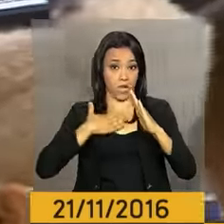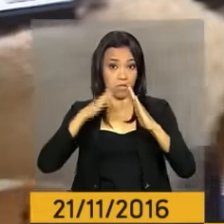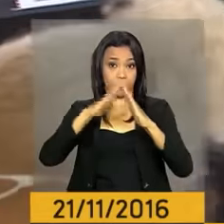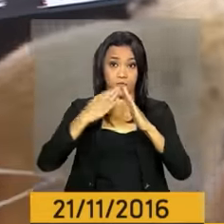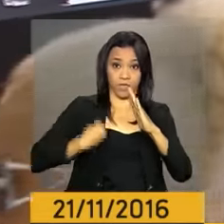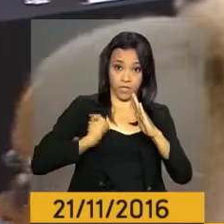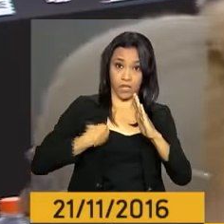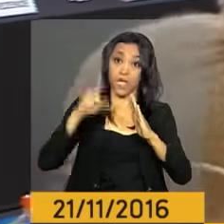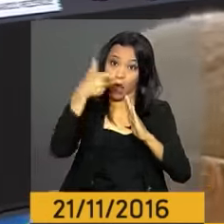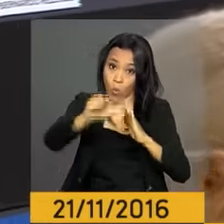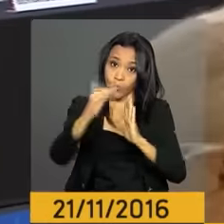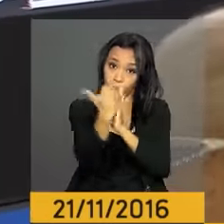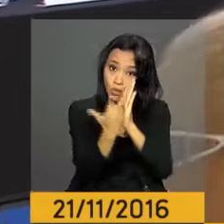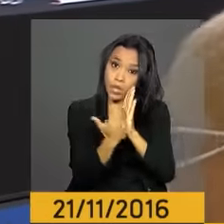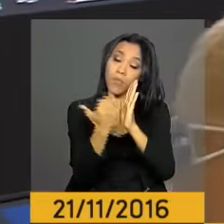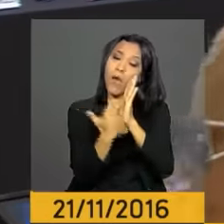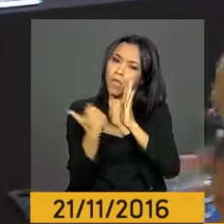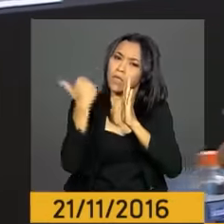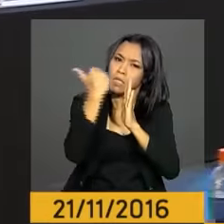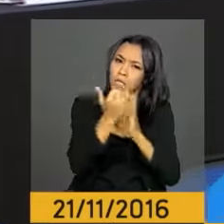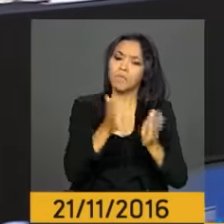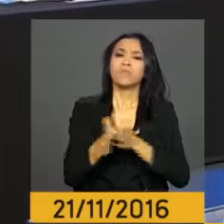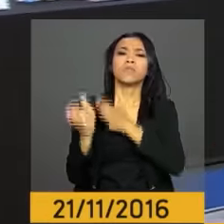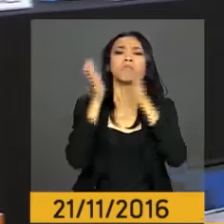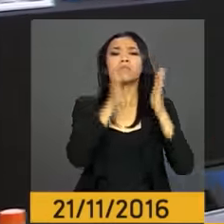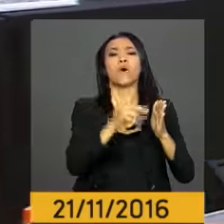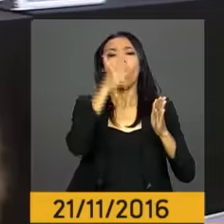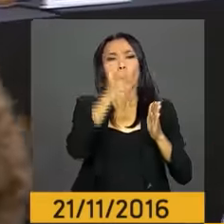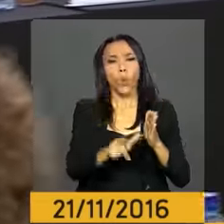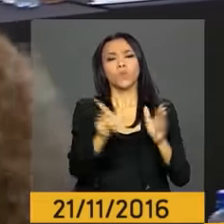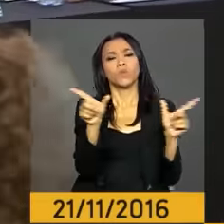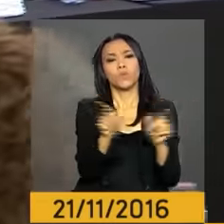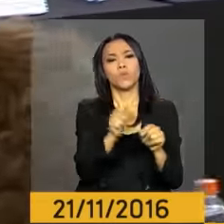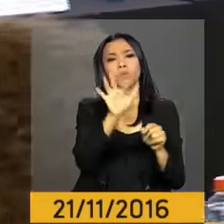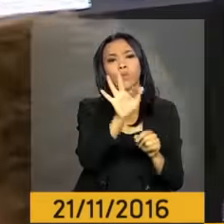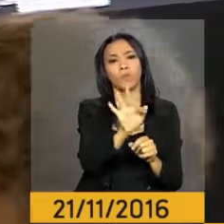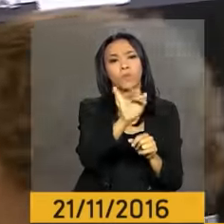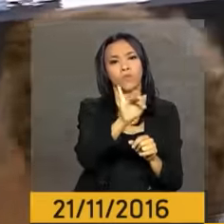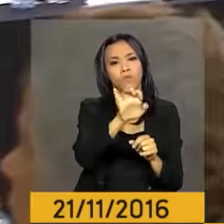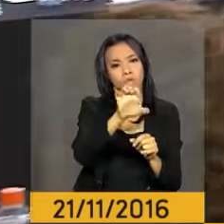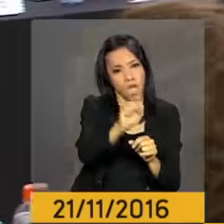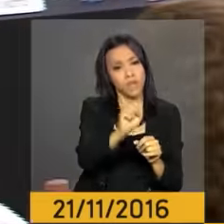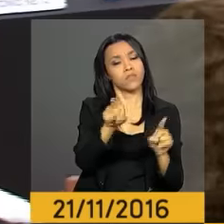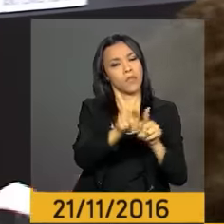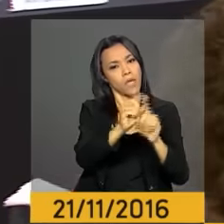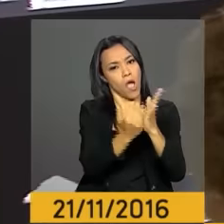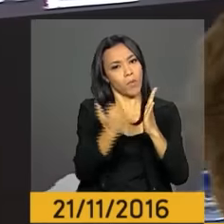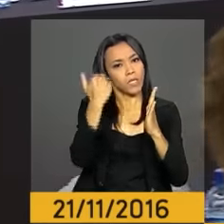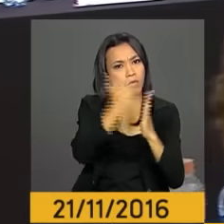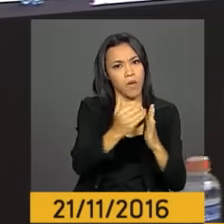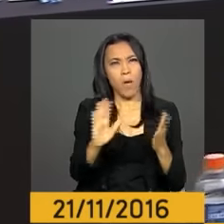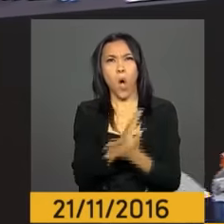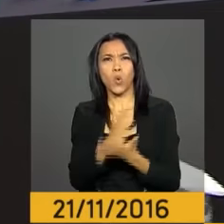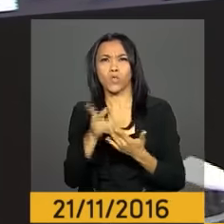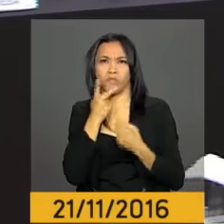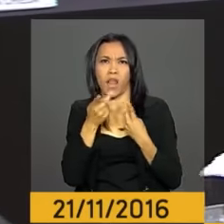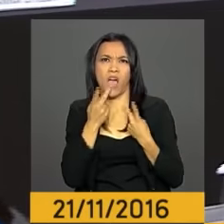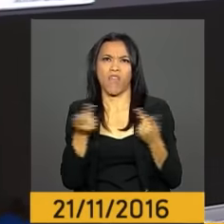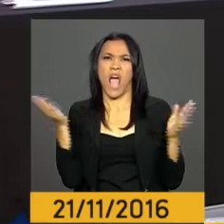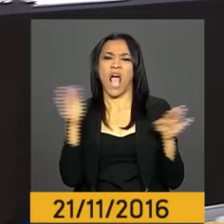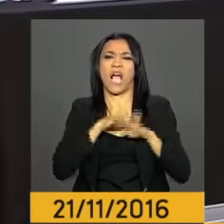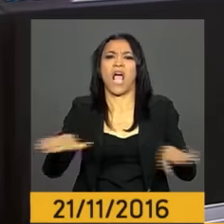Minha Vida, e aumentamos o FIES, o financiamento estudantil. Quando as pessoas diziam assim, o governo vai acabar com o FIES,